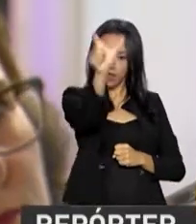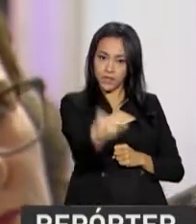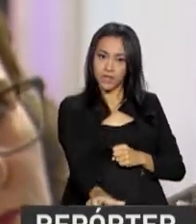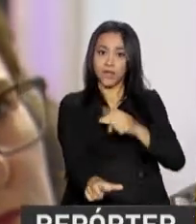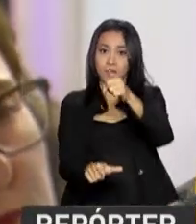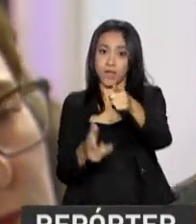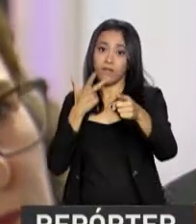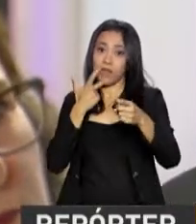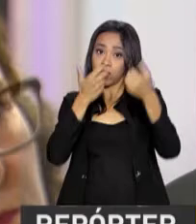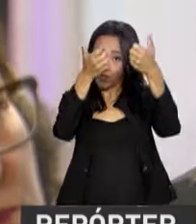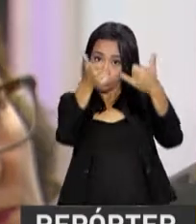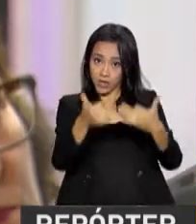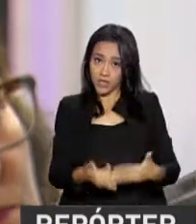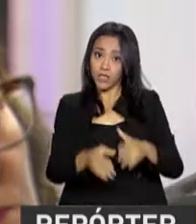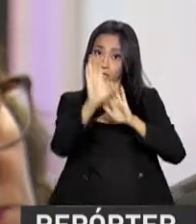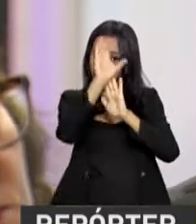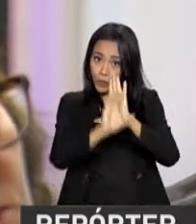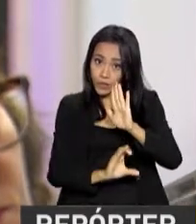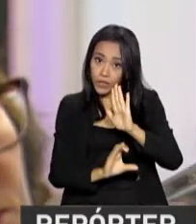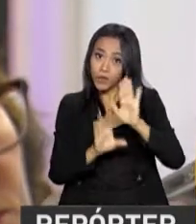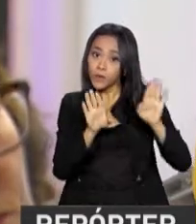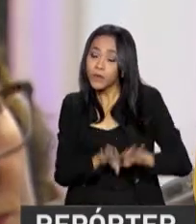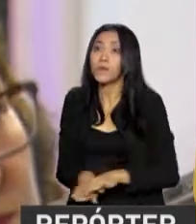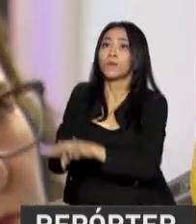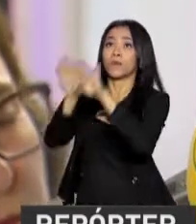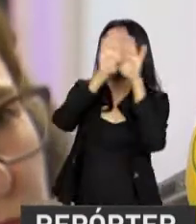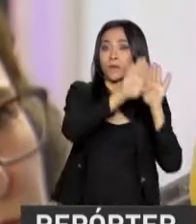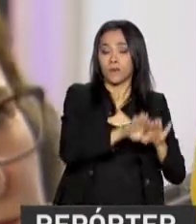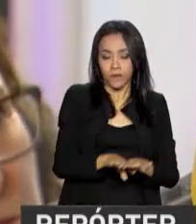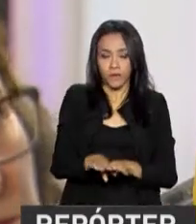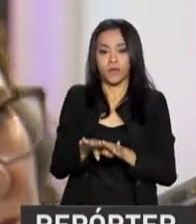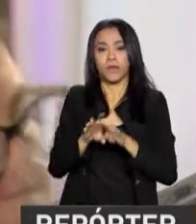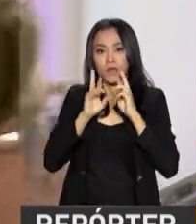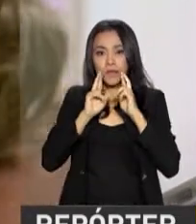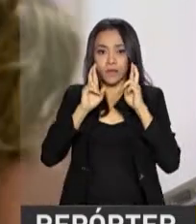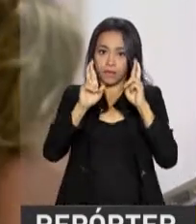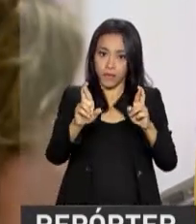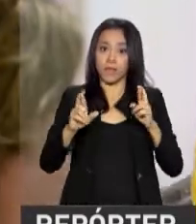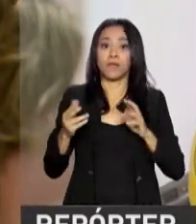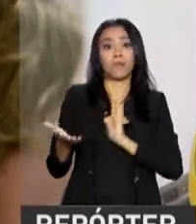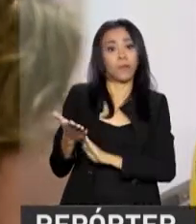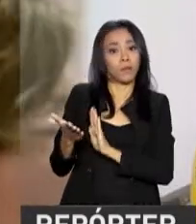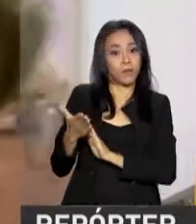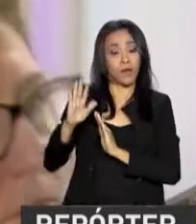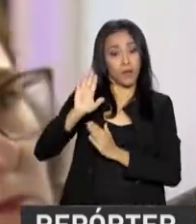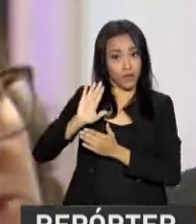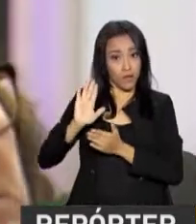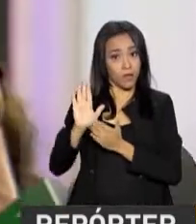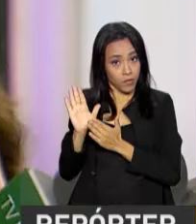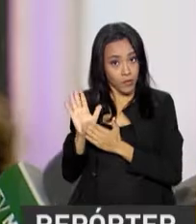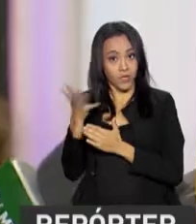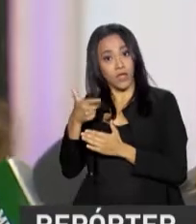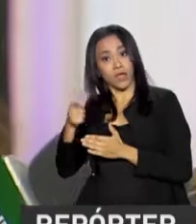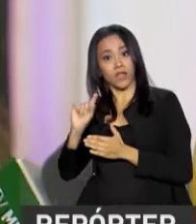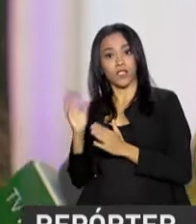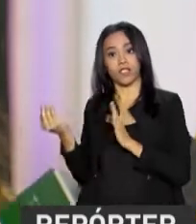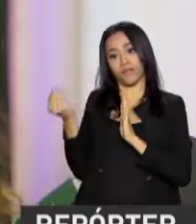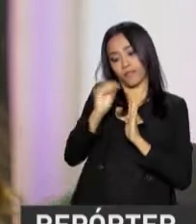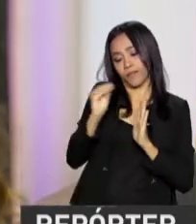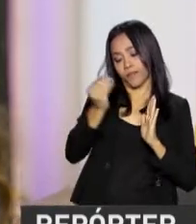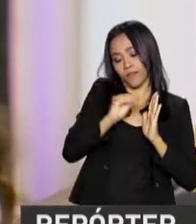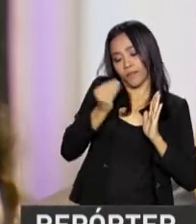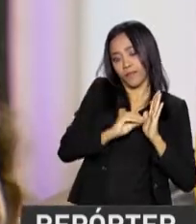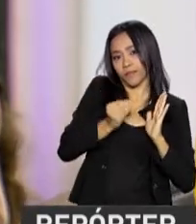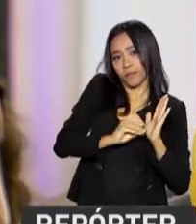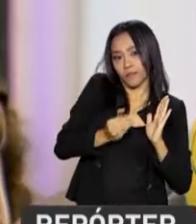base respeita o propósito maior da reforma do ensino médio que tem total eu diria casamento com